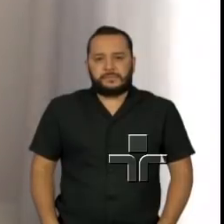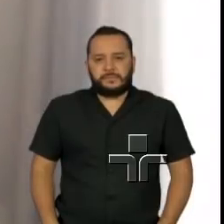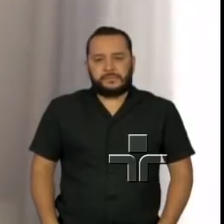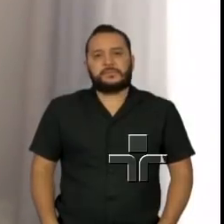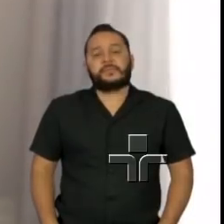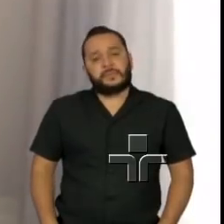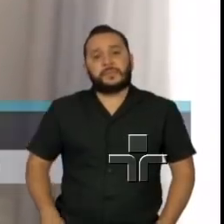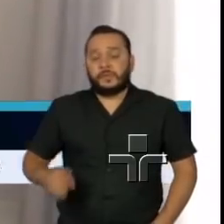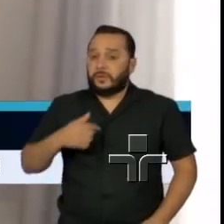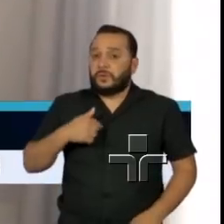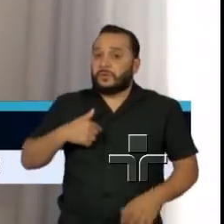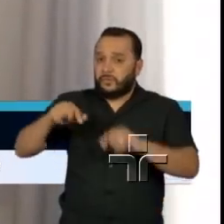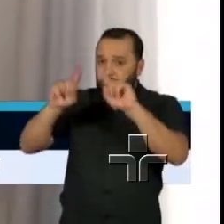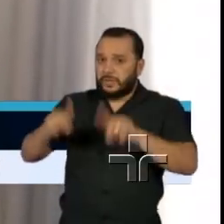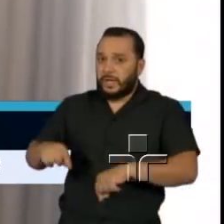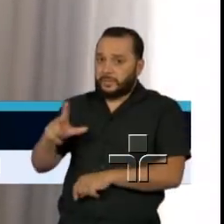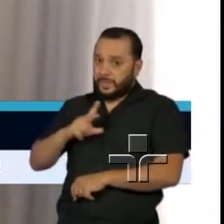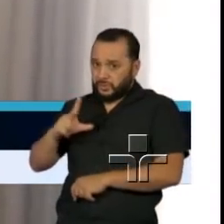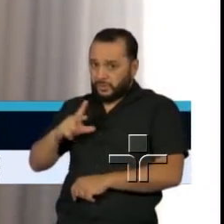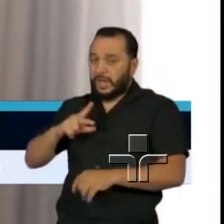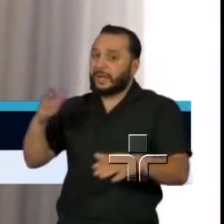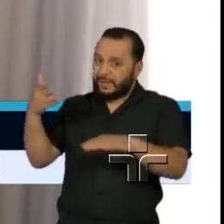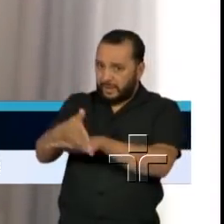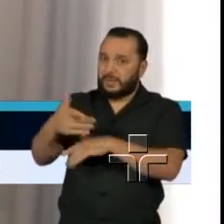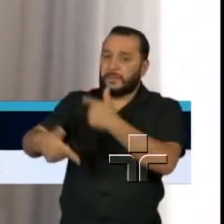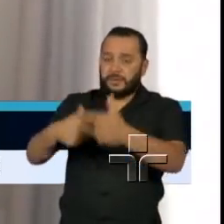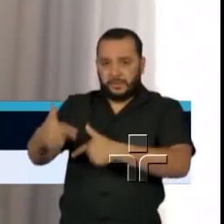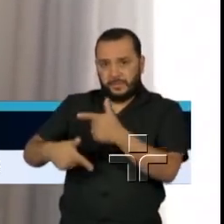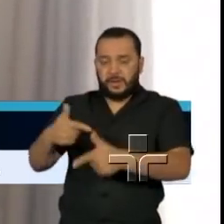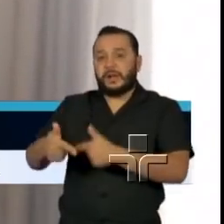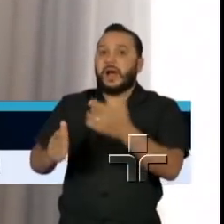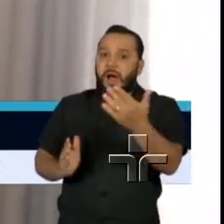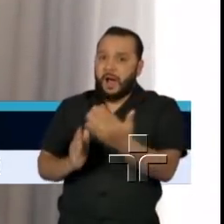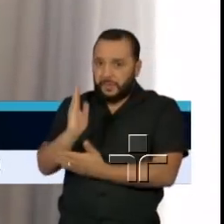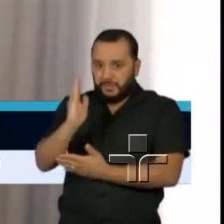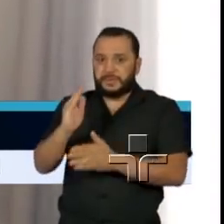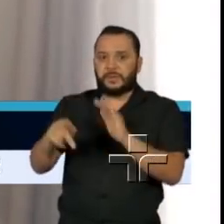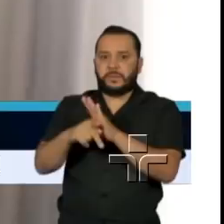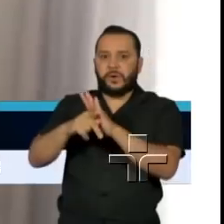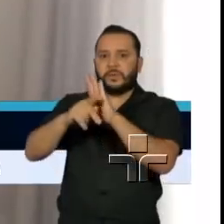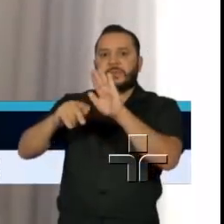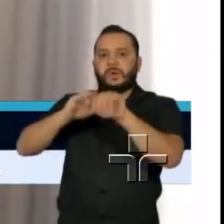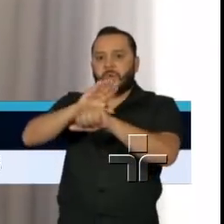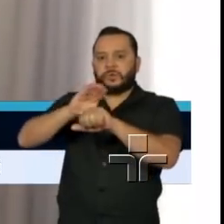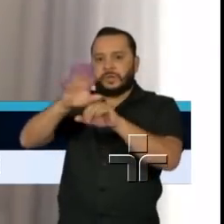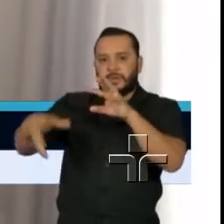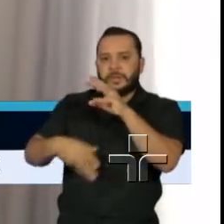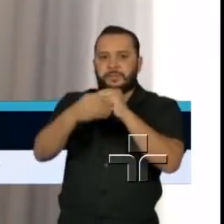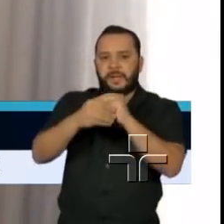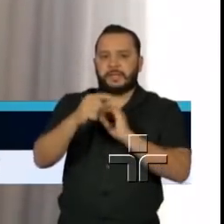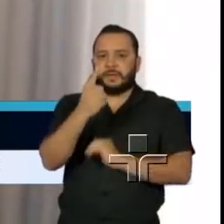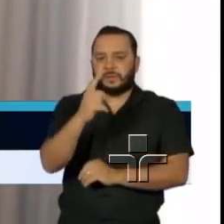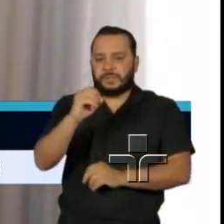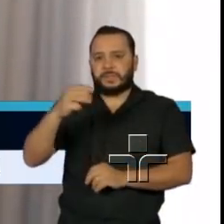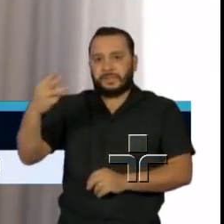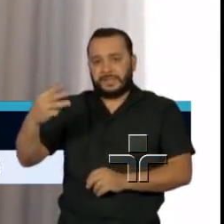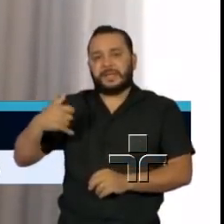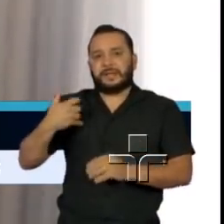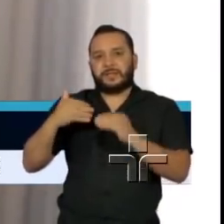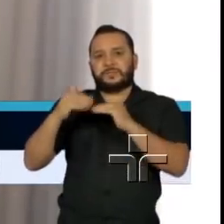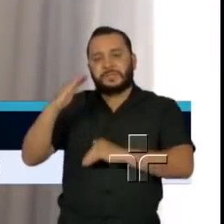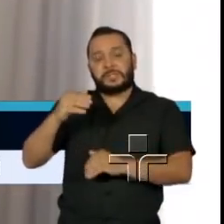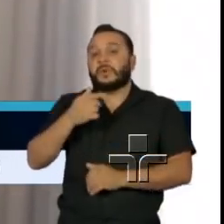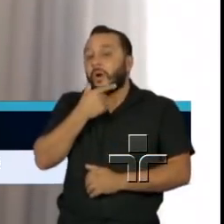O trabalhador da iniciativa privada que ingressar no mercado após a aprovação dessa emenda, agora terá que completar a idade mínima. No caso do